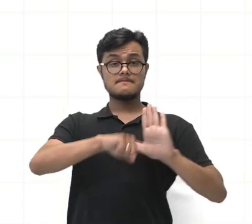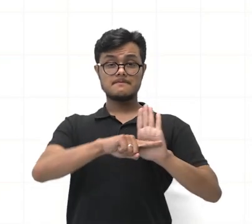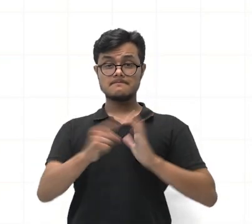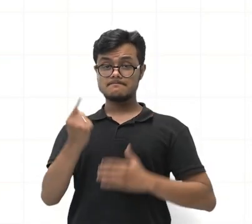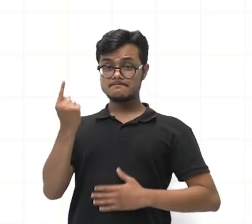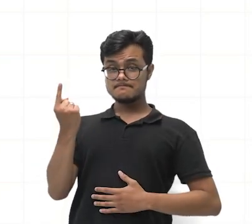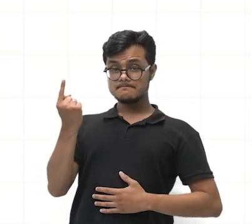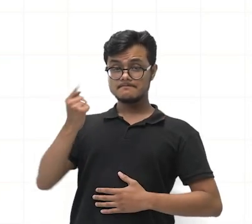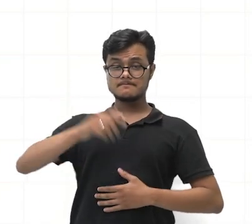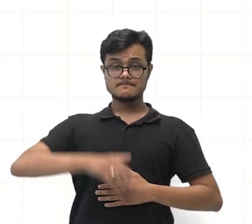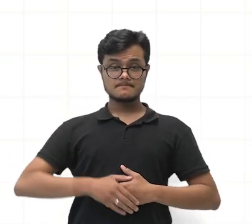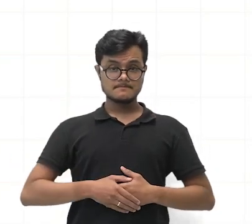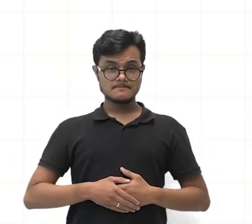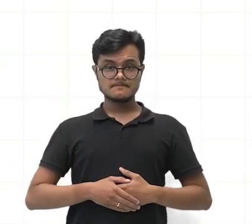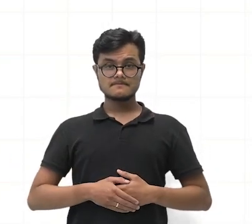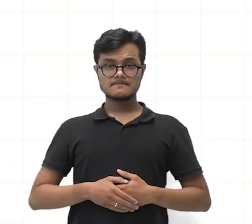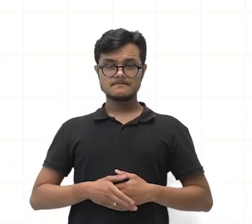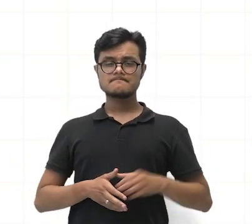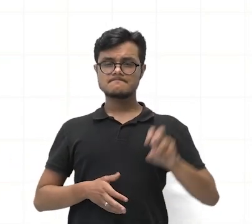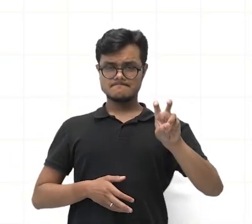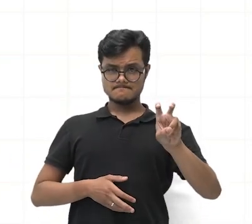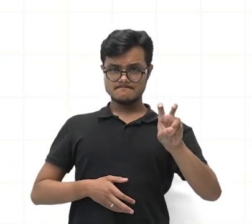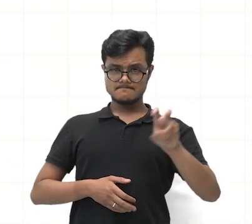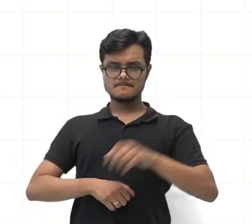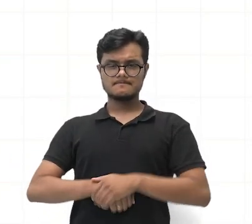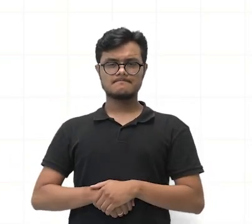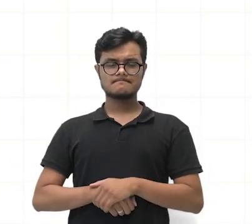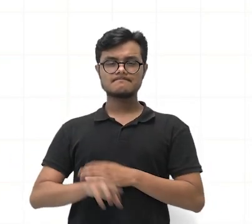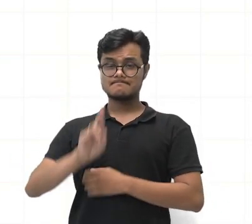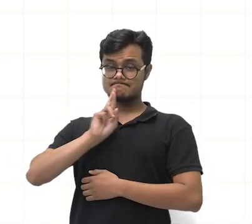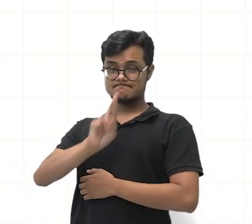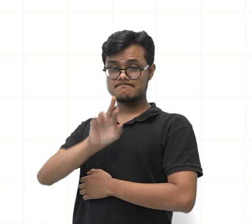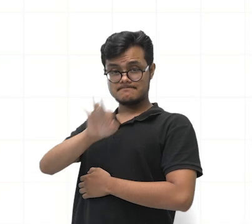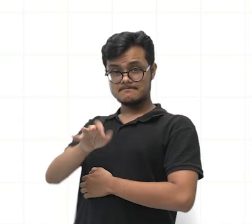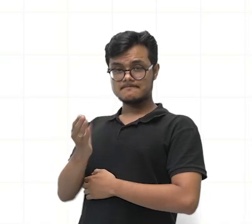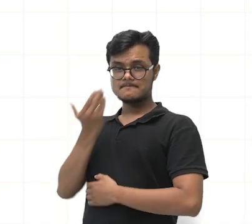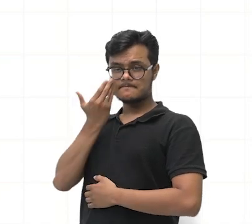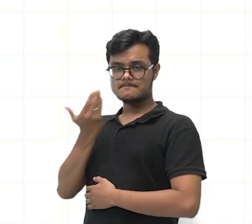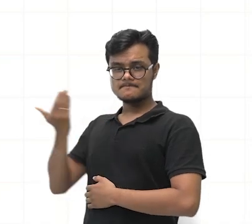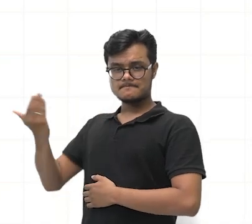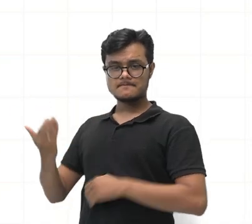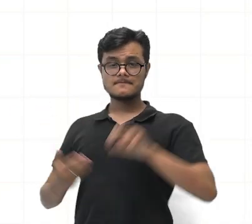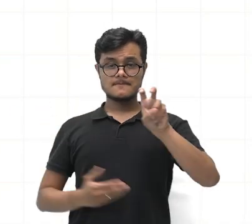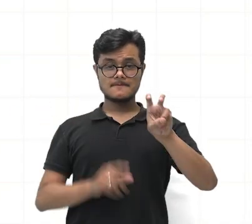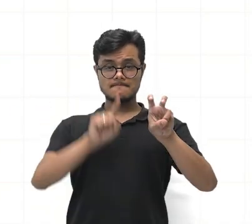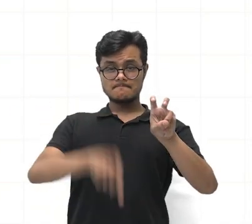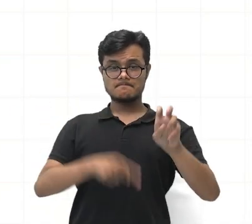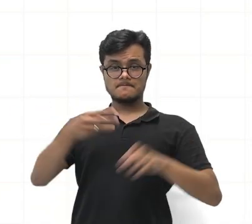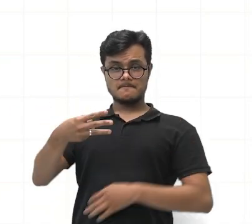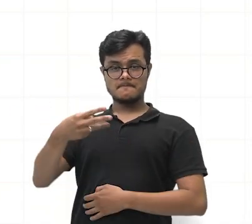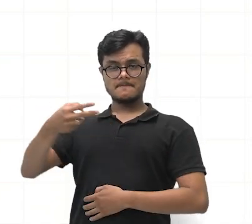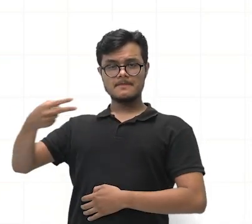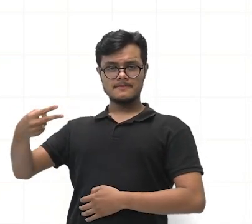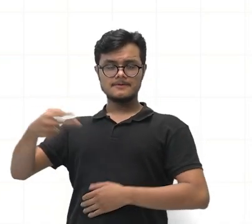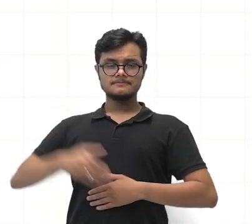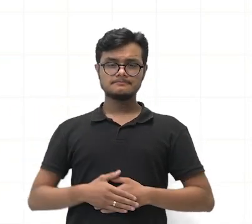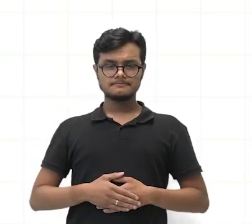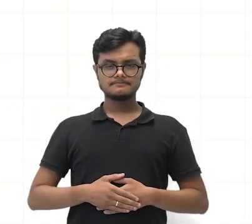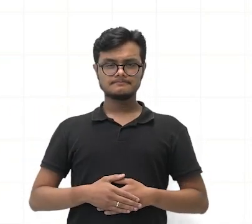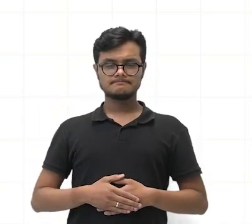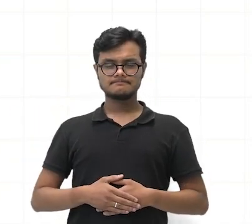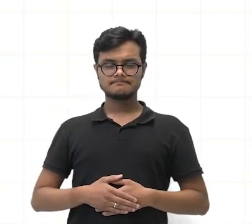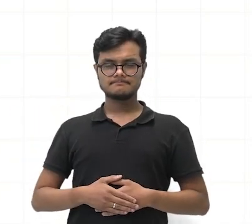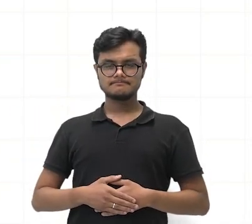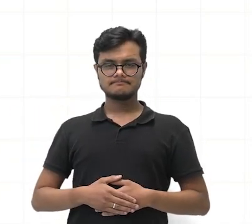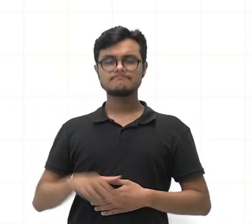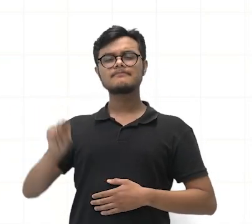1, a resposta é 5. Ficamos, então, com 5,32. Como nós estamos trabalhando com ano-luz, está aqui a